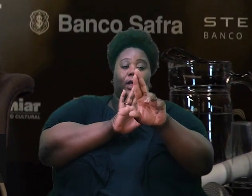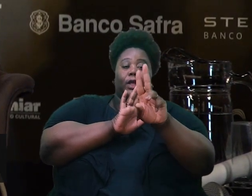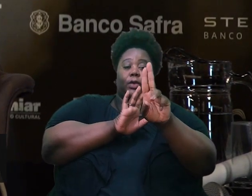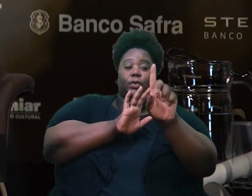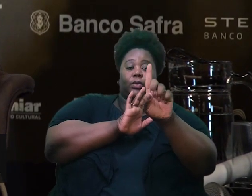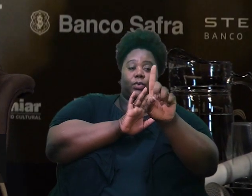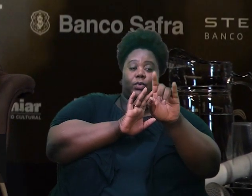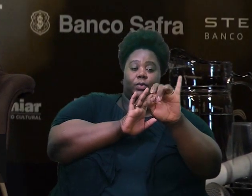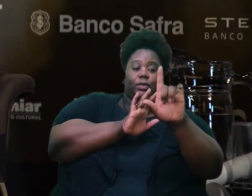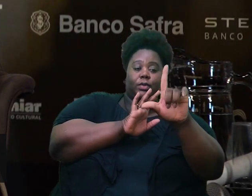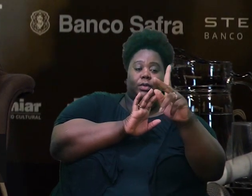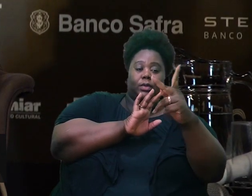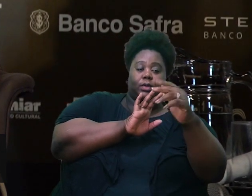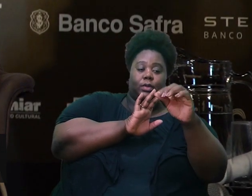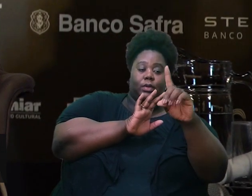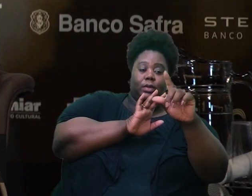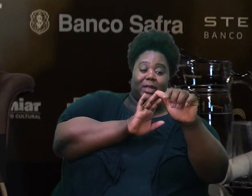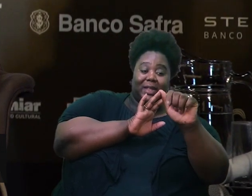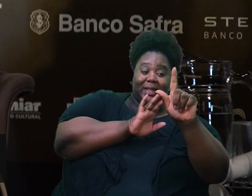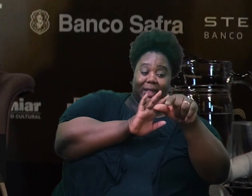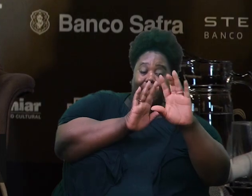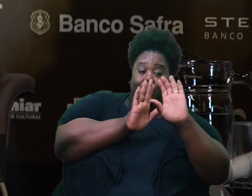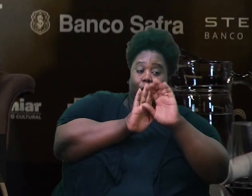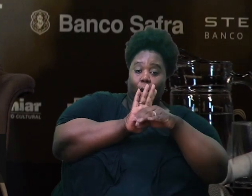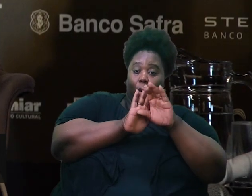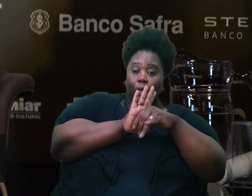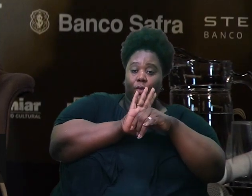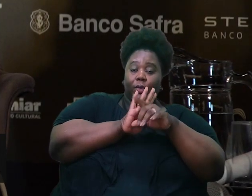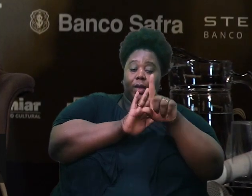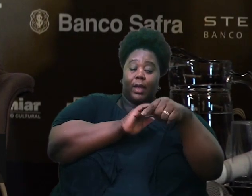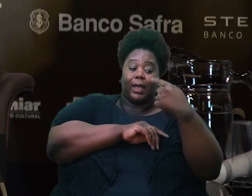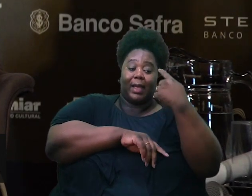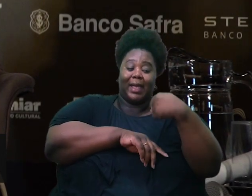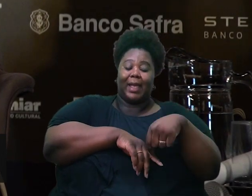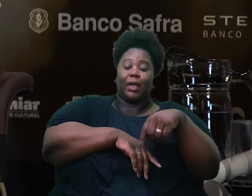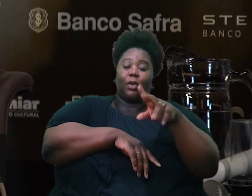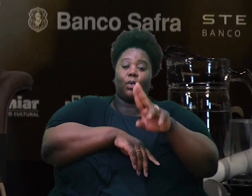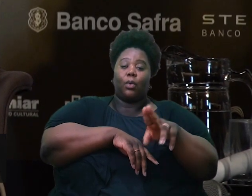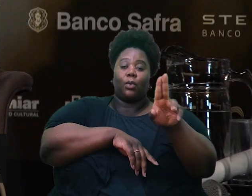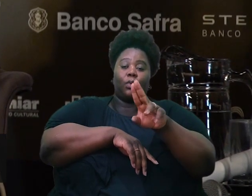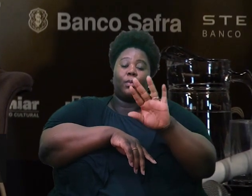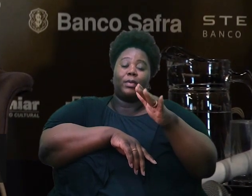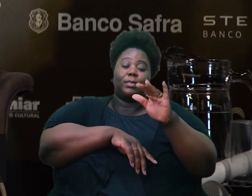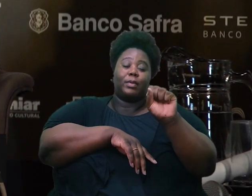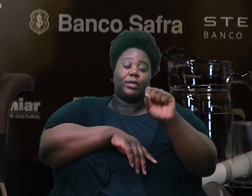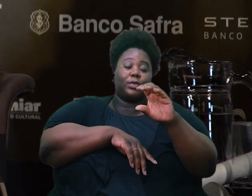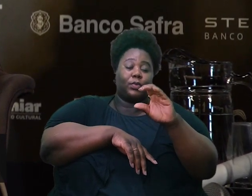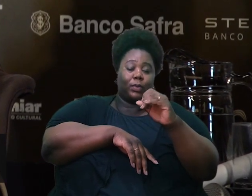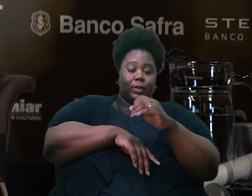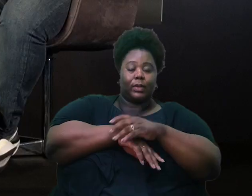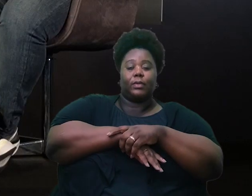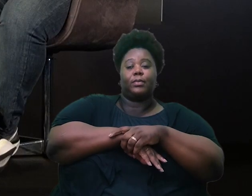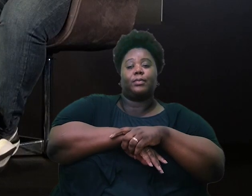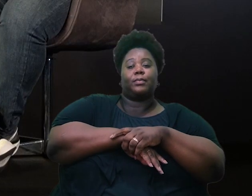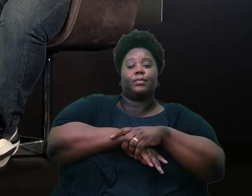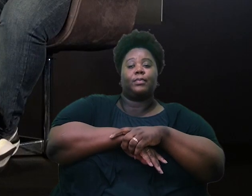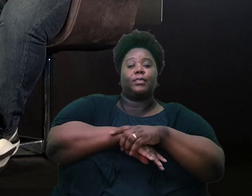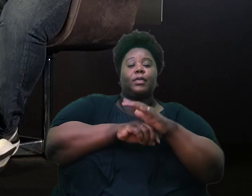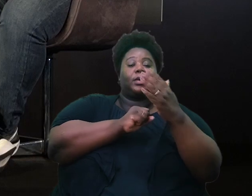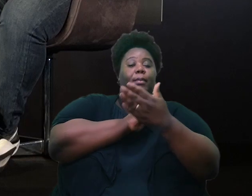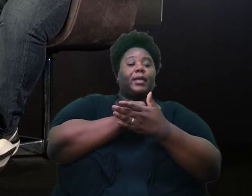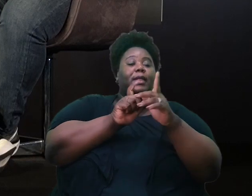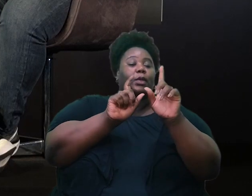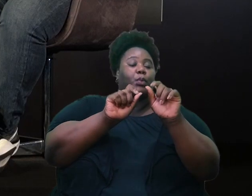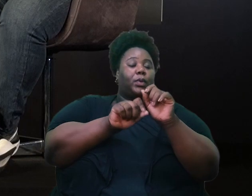clave teórico-conceitual fui eu, nos meados dos anos 80. Baseada em